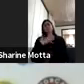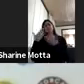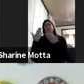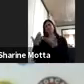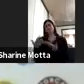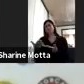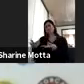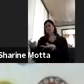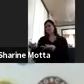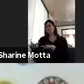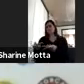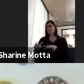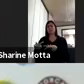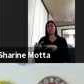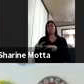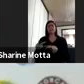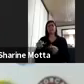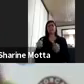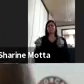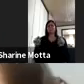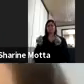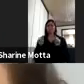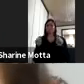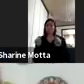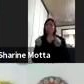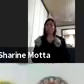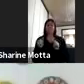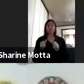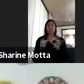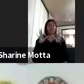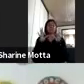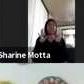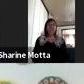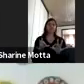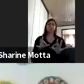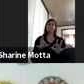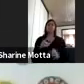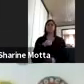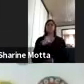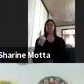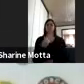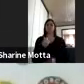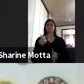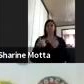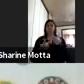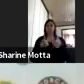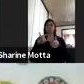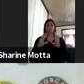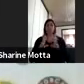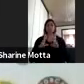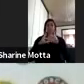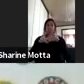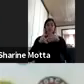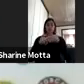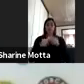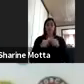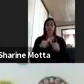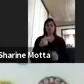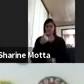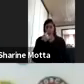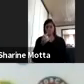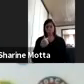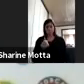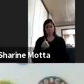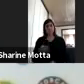o caminho. Eu tenho certeza que os nossos trabalhadores e trabalhadoras aqui que estão me ouvindo assim na sociedade, assim como eu, se sentem